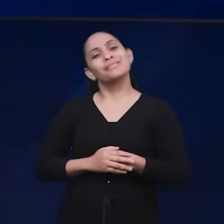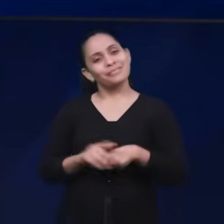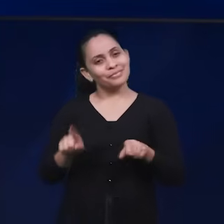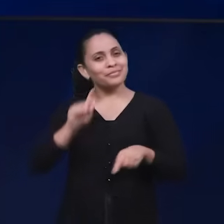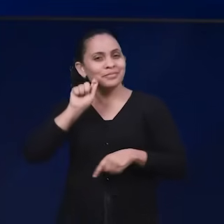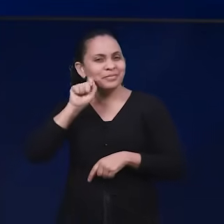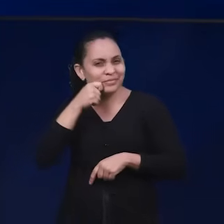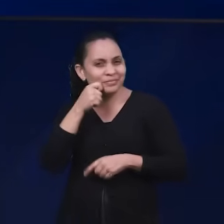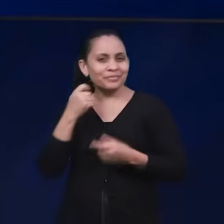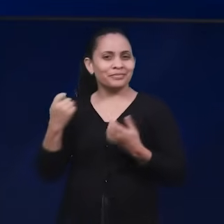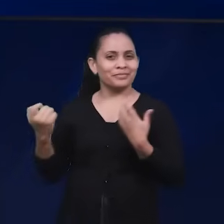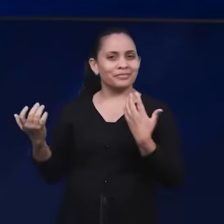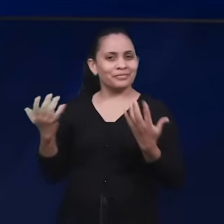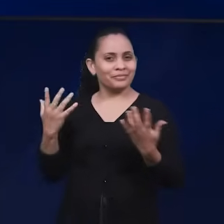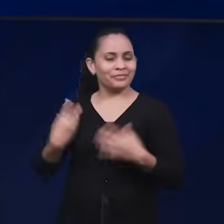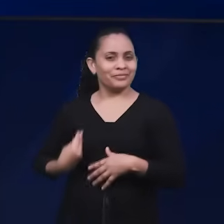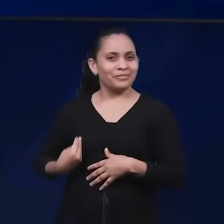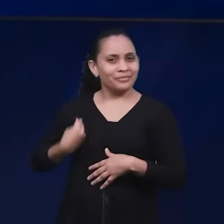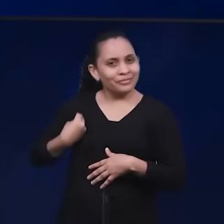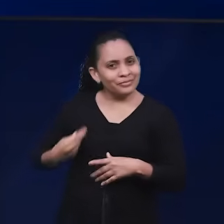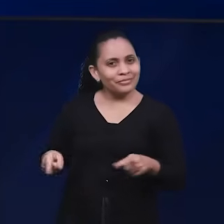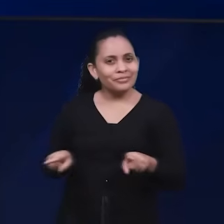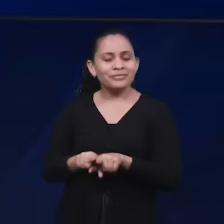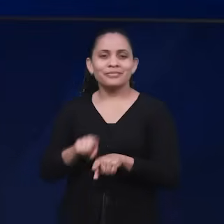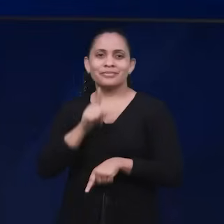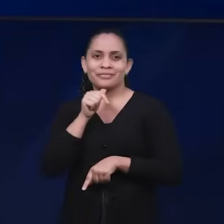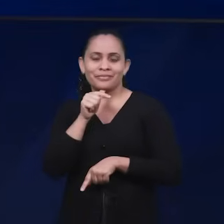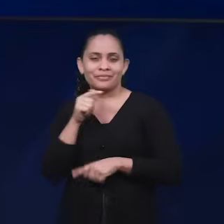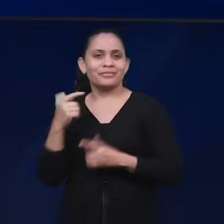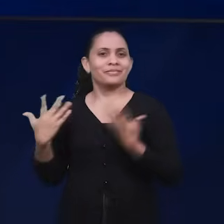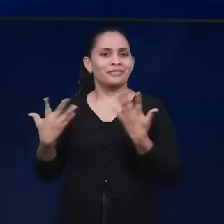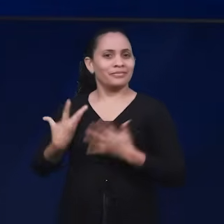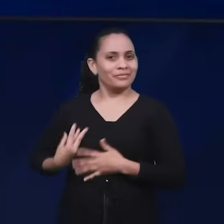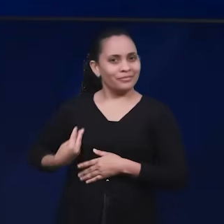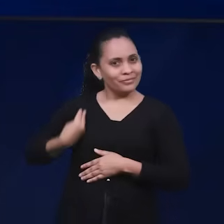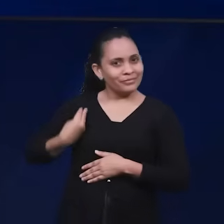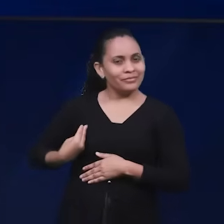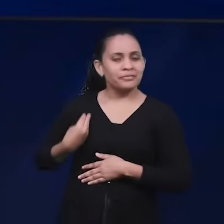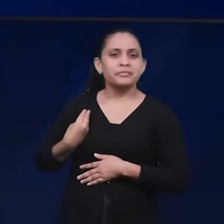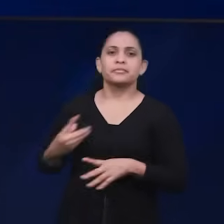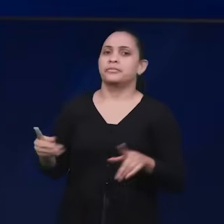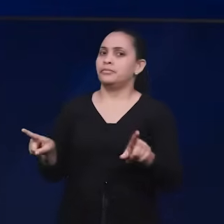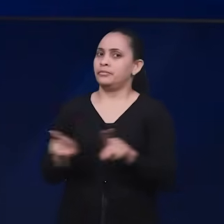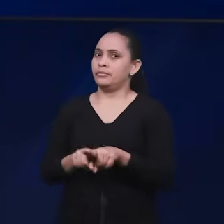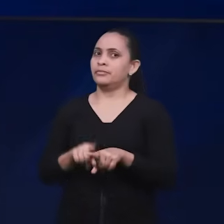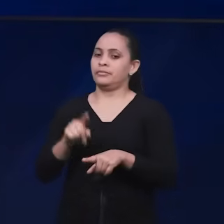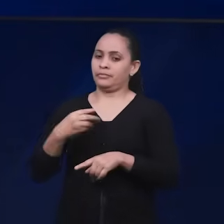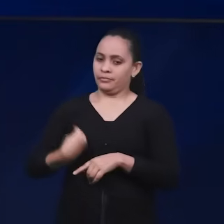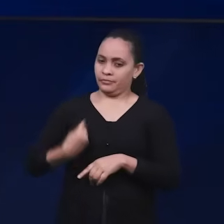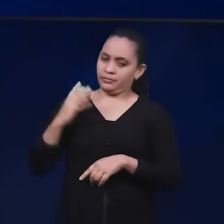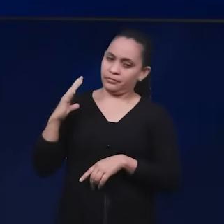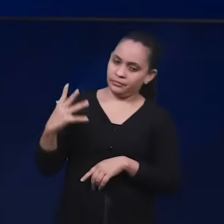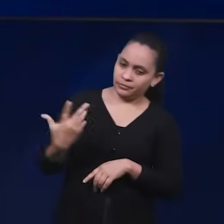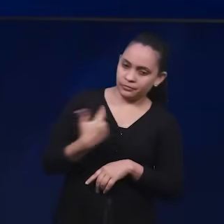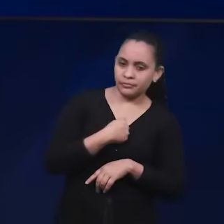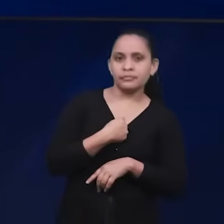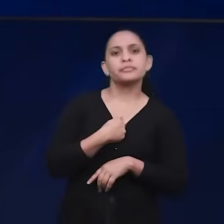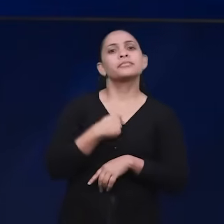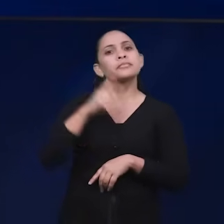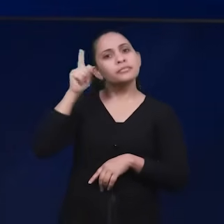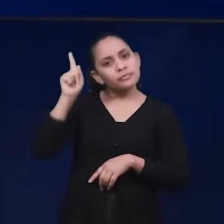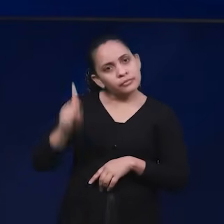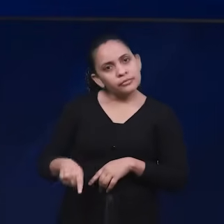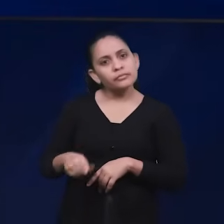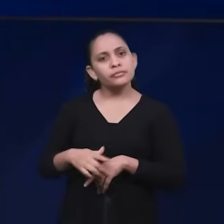Eu sou o pão da vida, eu sou o bom pastor, eu sou a água da vida, eu sou a luz do mundo, eu sou a vida e ressurreição. Ele